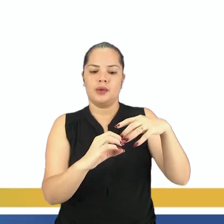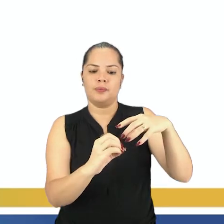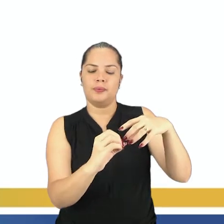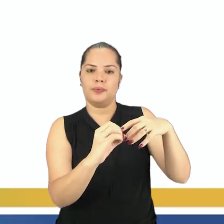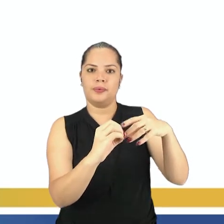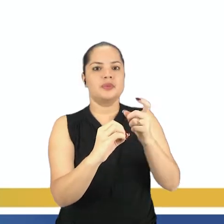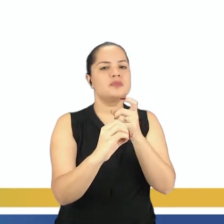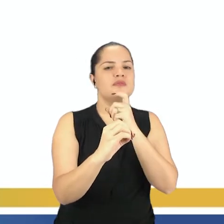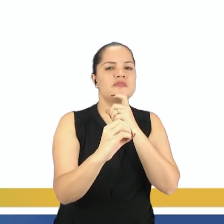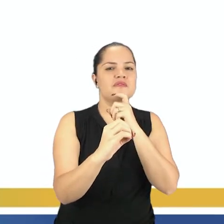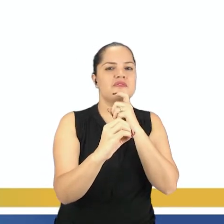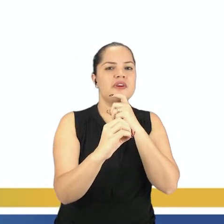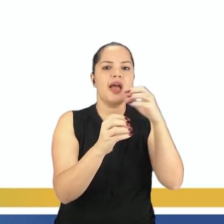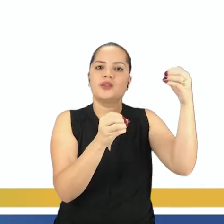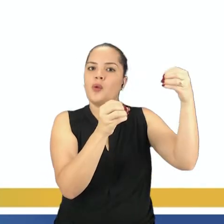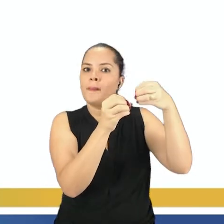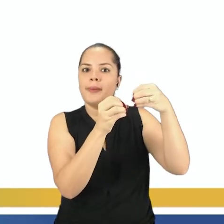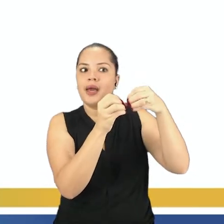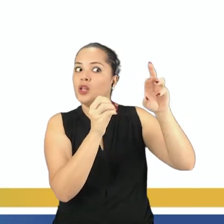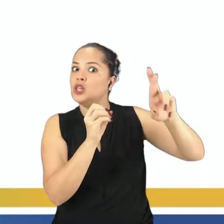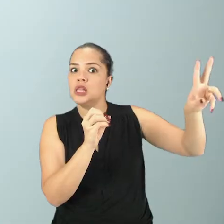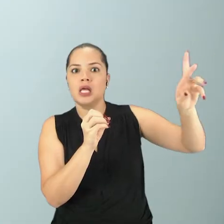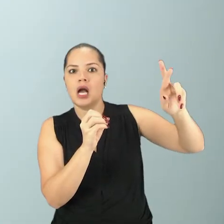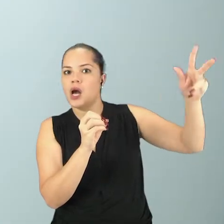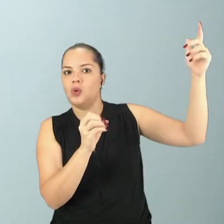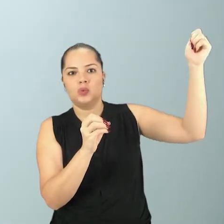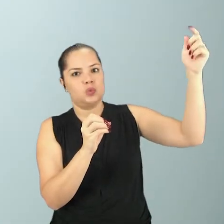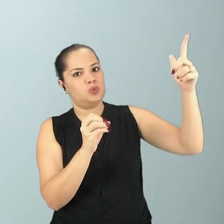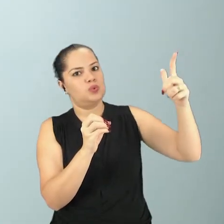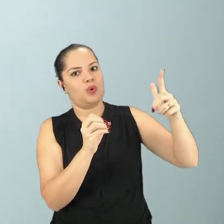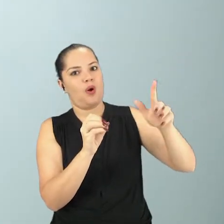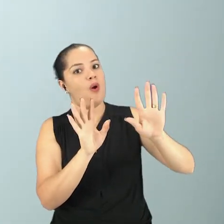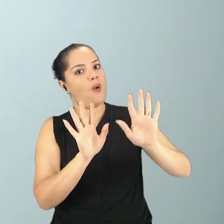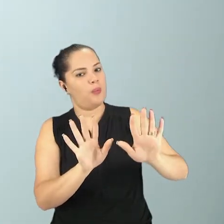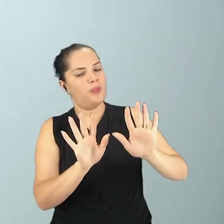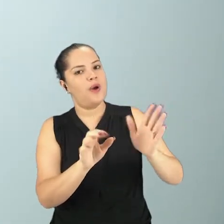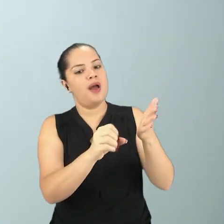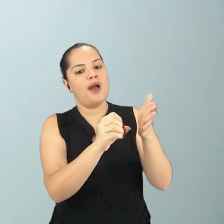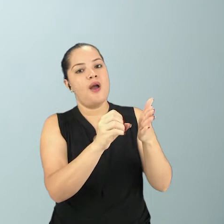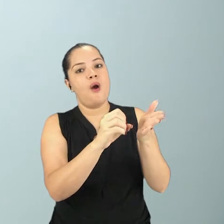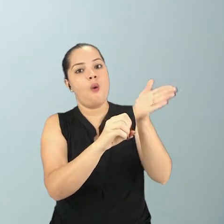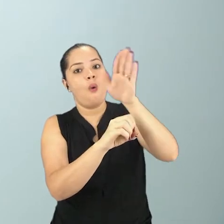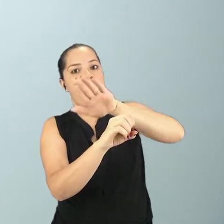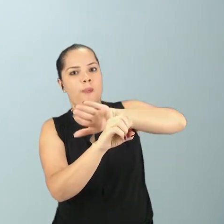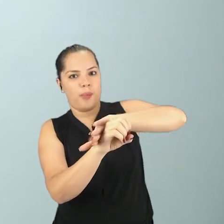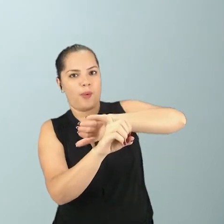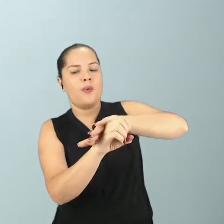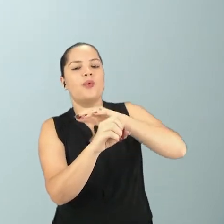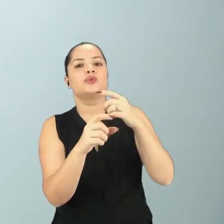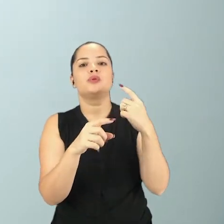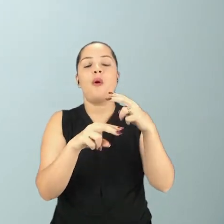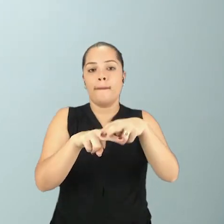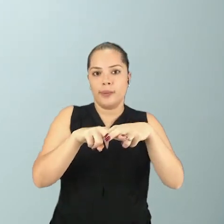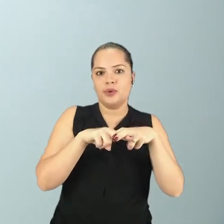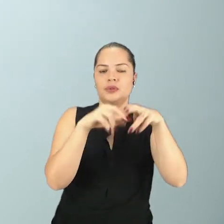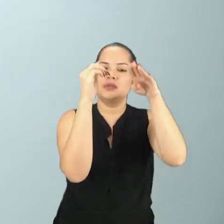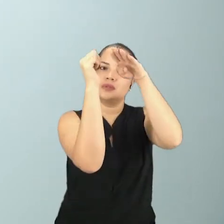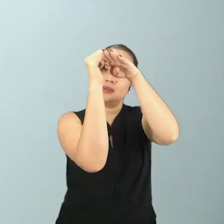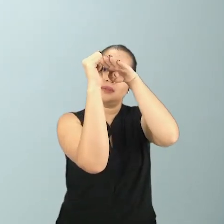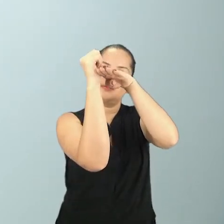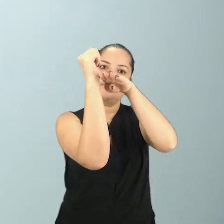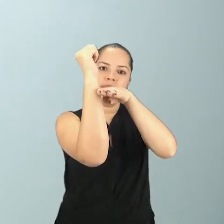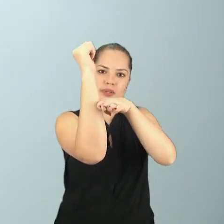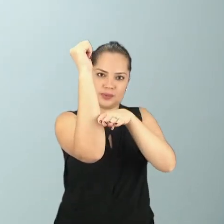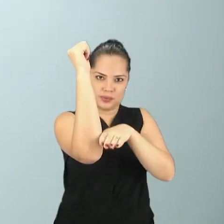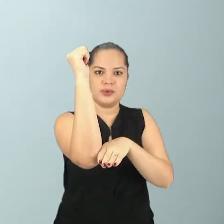está tão inclinado para o Sol, então ele não recebe tanta energia solar. Por isso que ele tem temperaturas baixas e por isso que suas noites são mais longas, porque chega